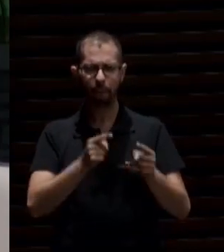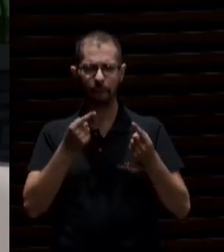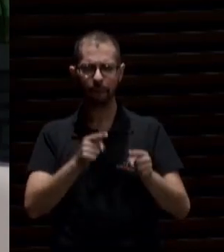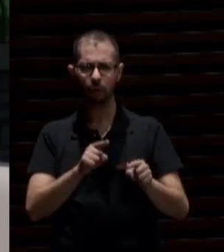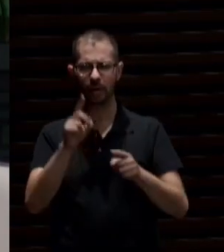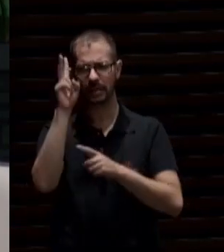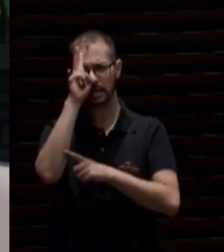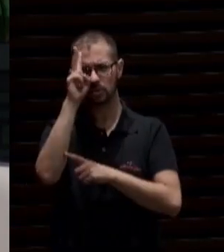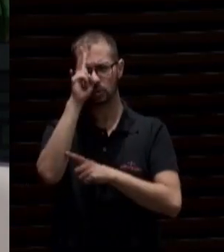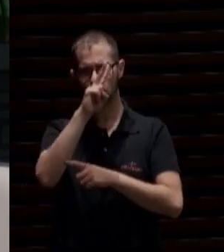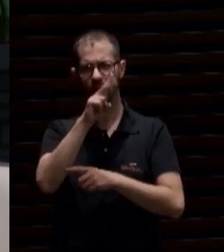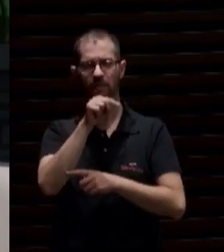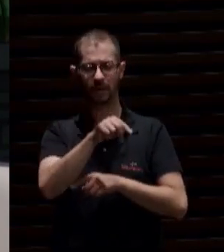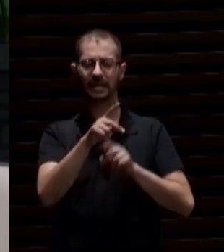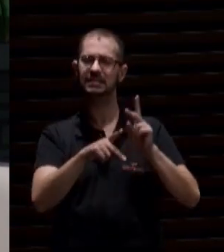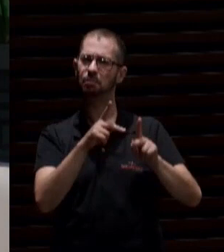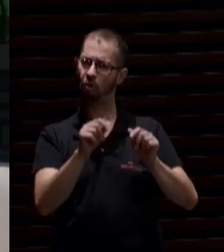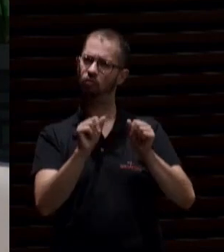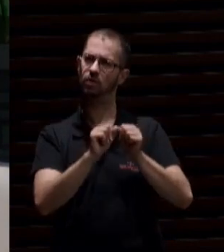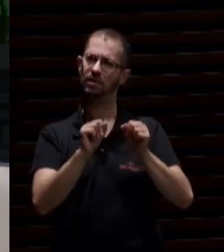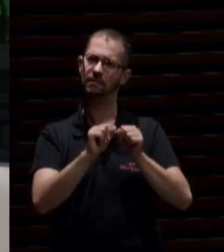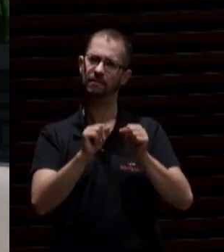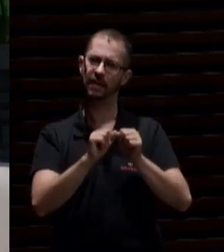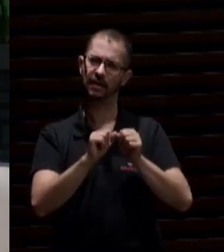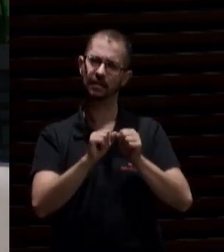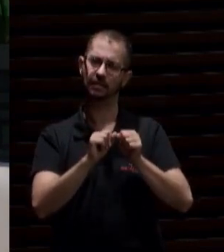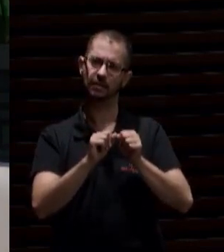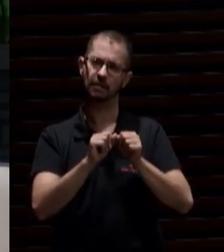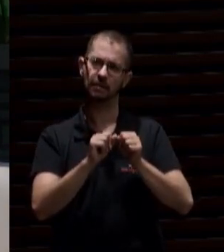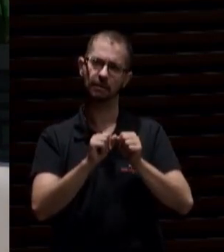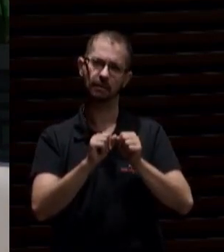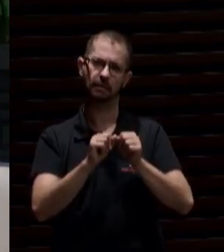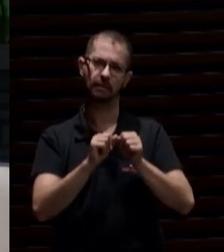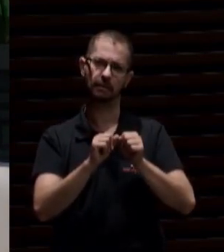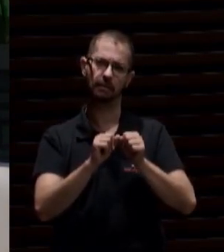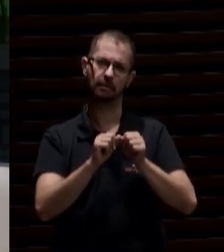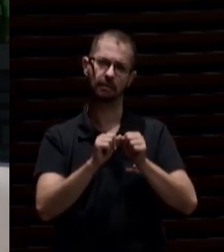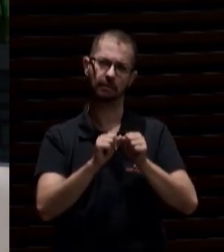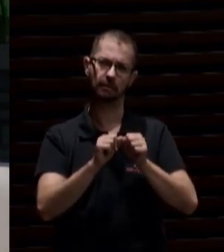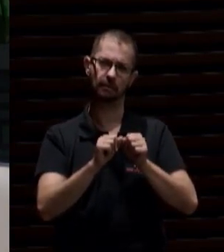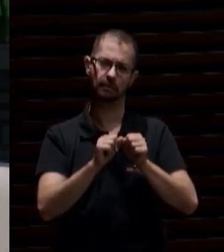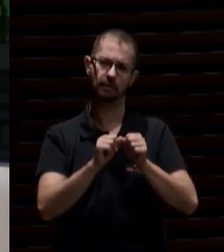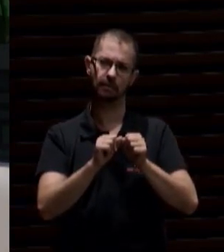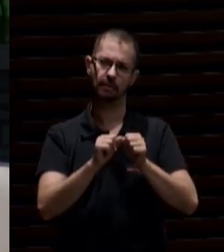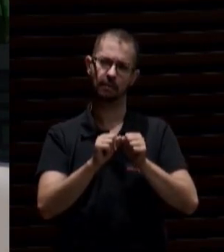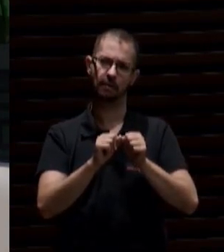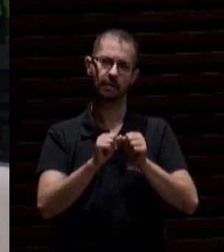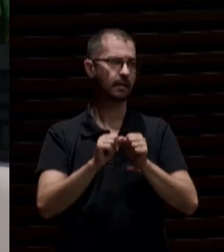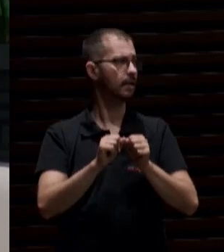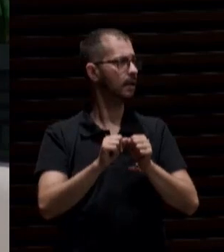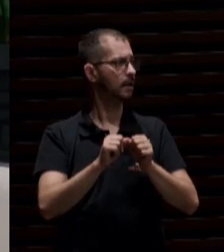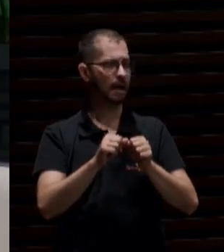hoje foi o povo assírio que inventou. Já ouviu falar no empalamento? Aquela tortura que você pega uma